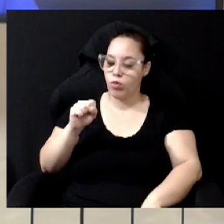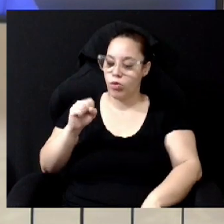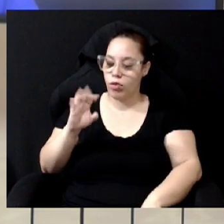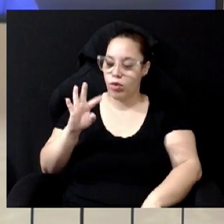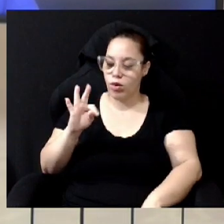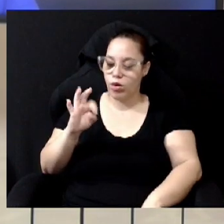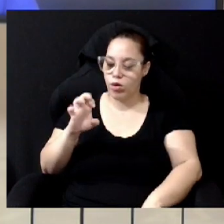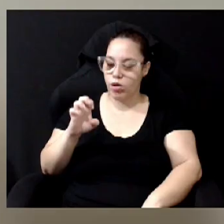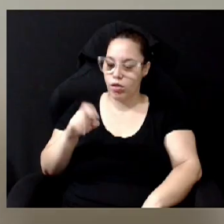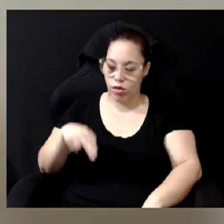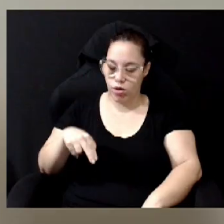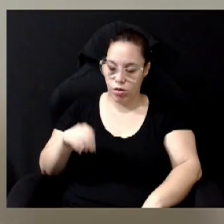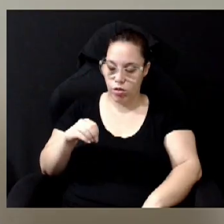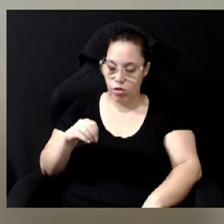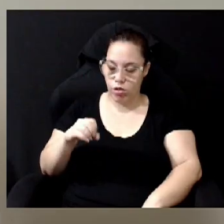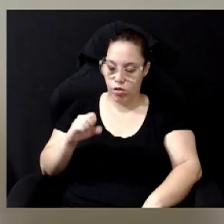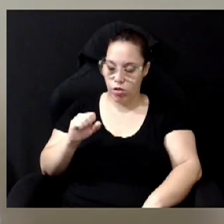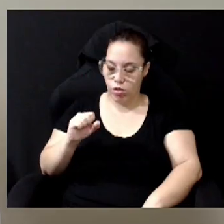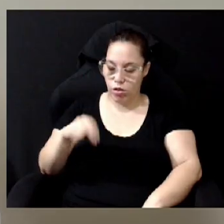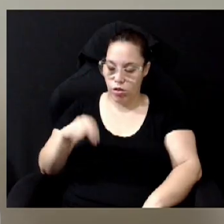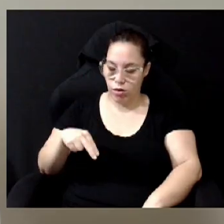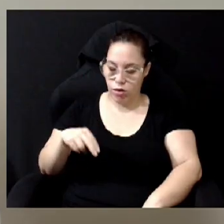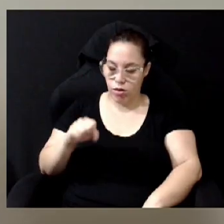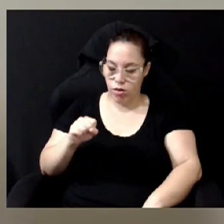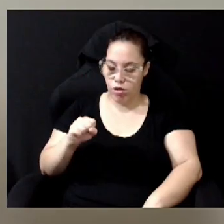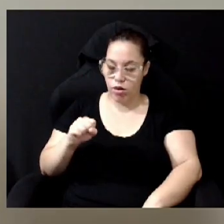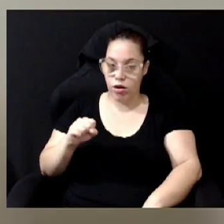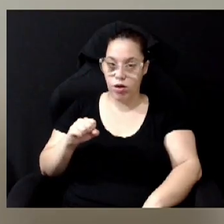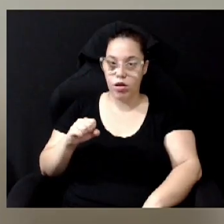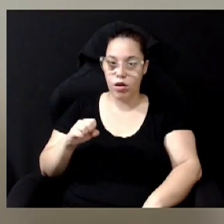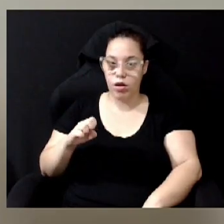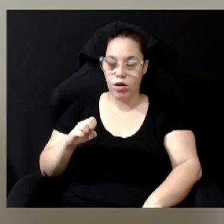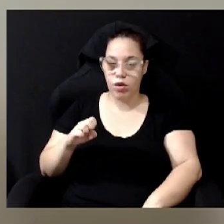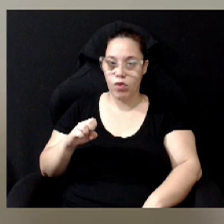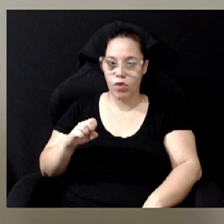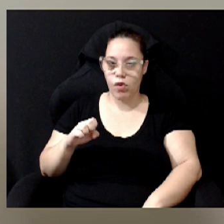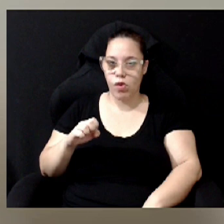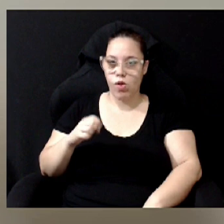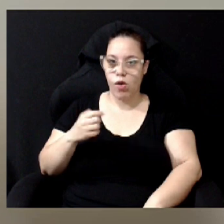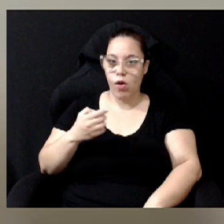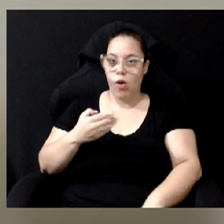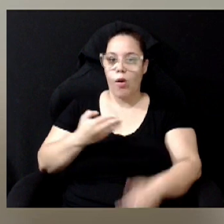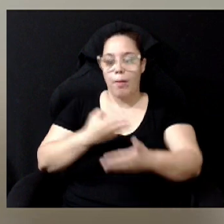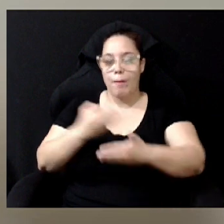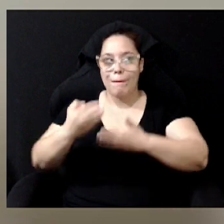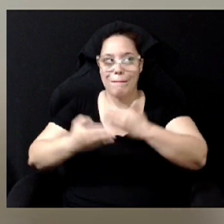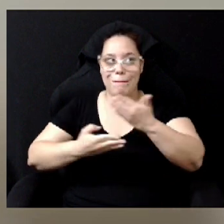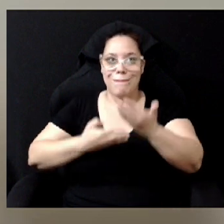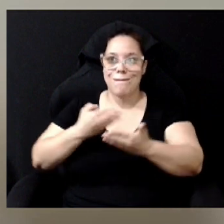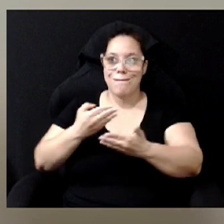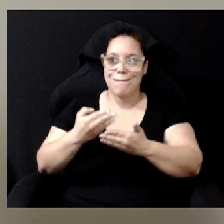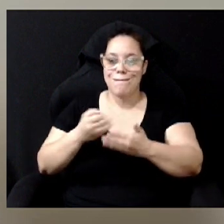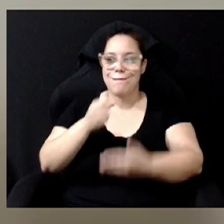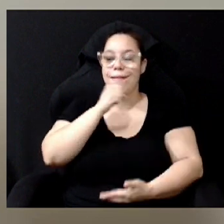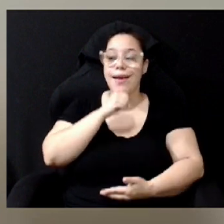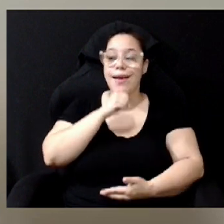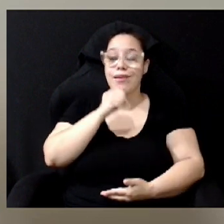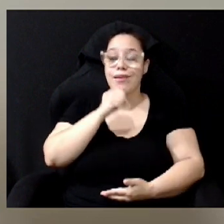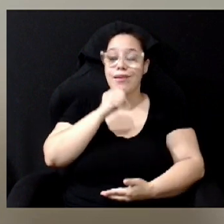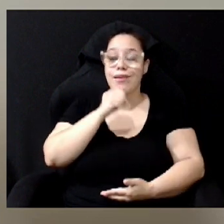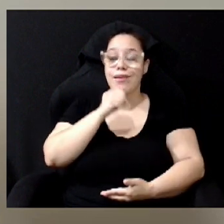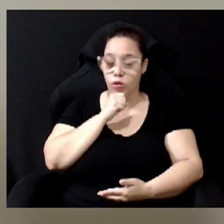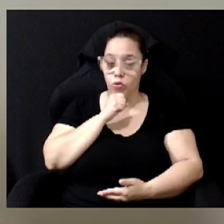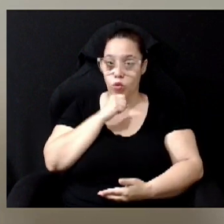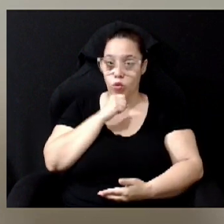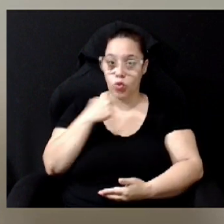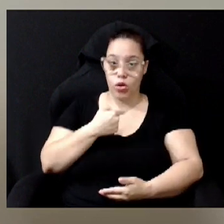aórtica. Ana Paula, a estenose aórtica é um processo de envelhecimento da nossa